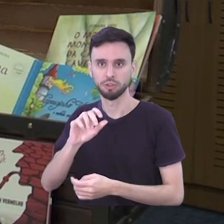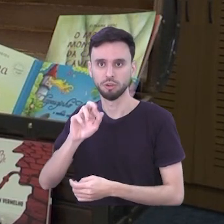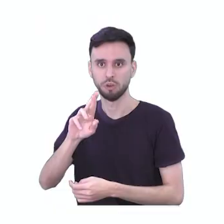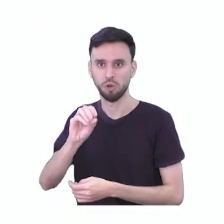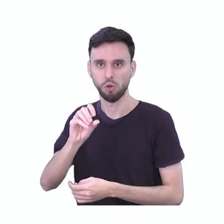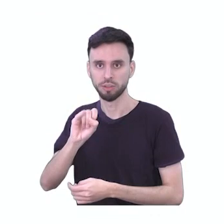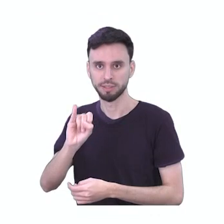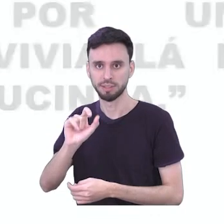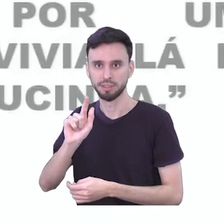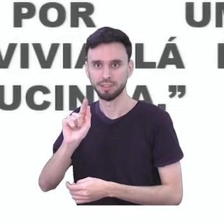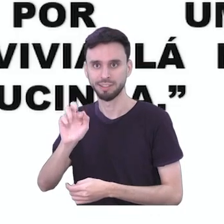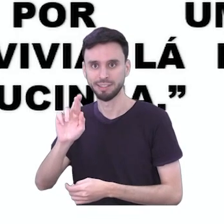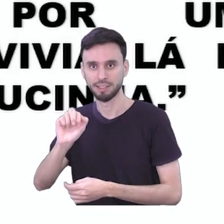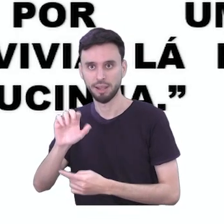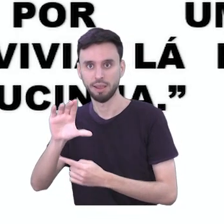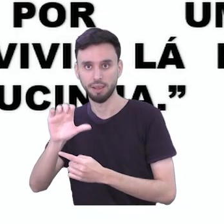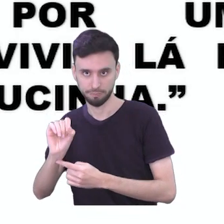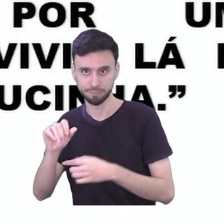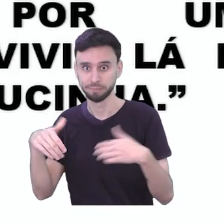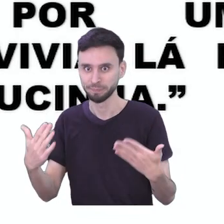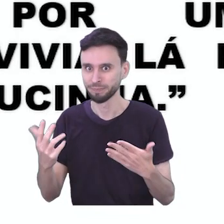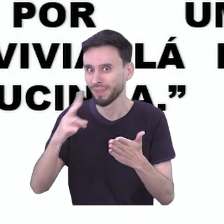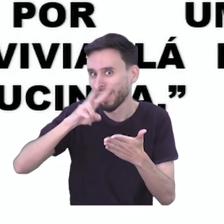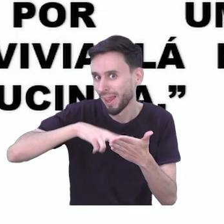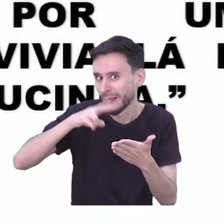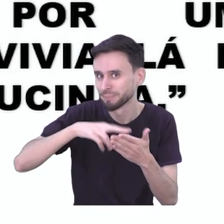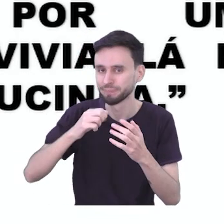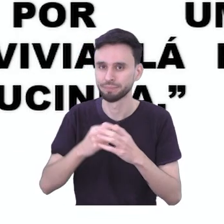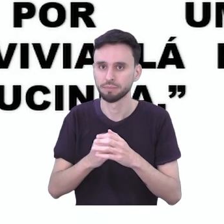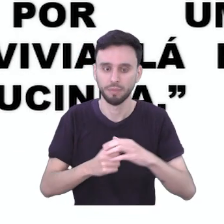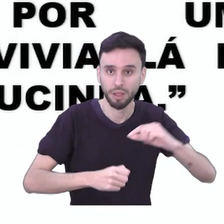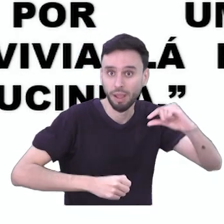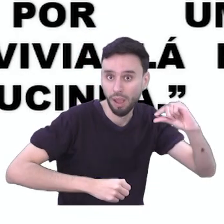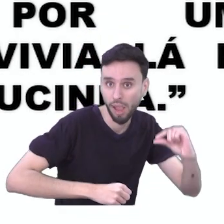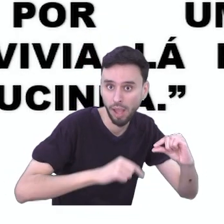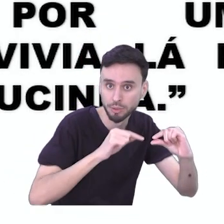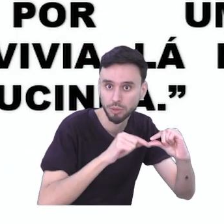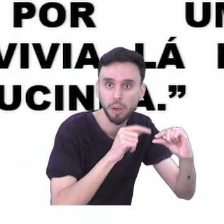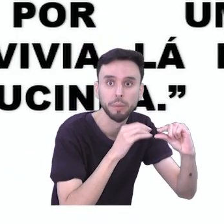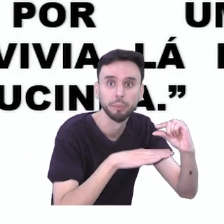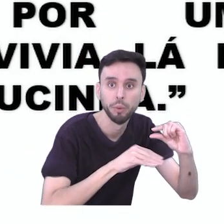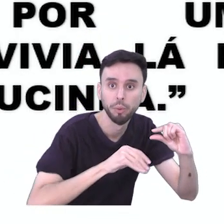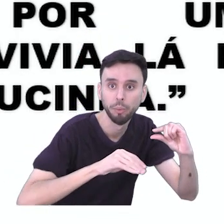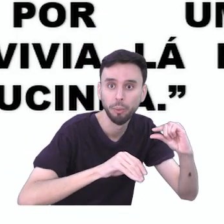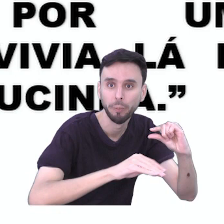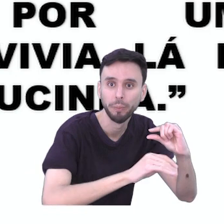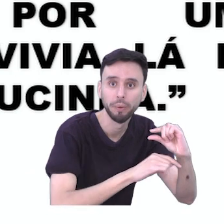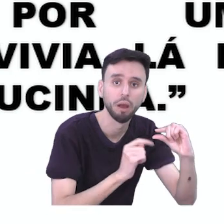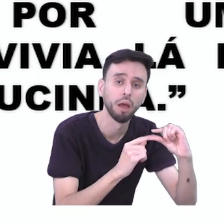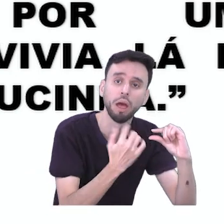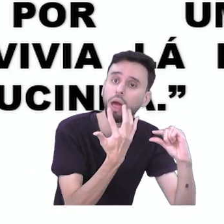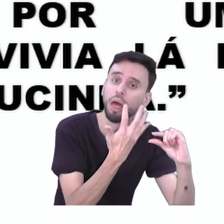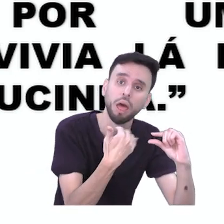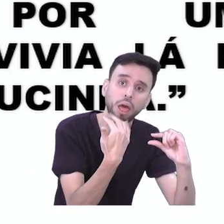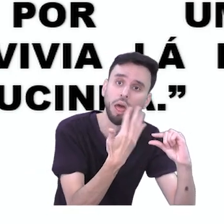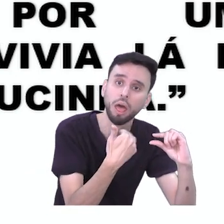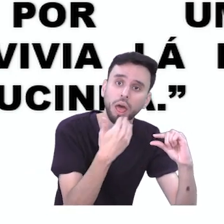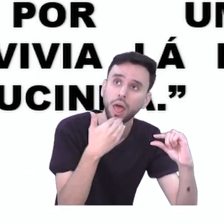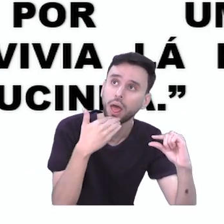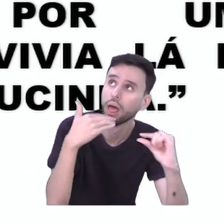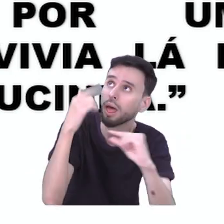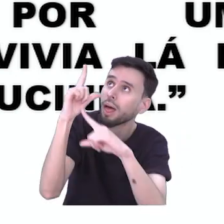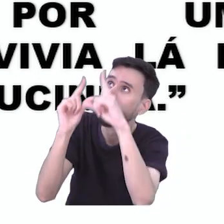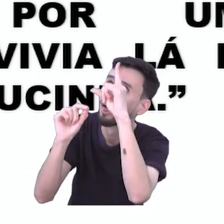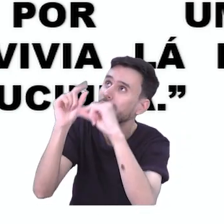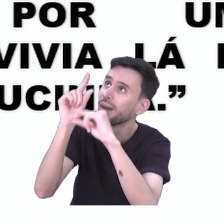Rosi Greca. Vamos lá? Olhem só, vamos ler juntos? Ari Areia era um grãozinho de areia apaixonado por uma